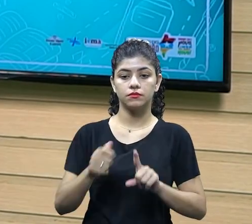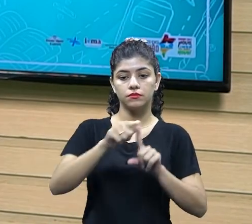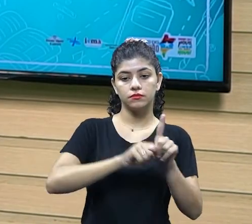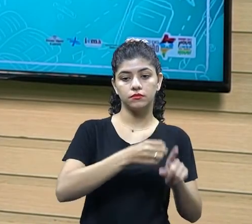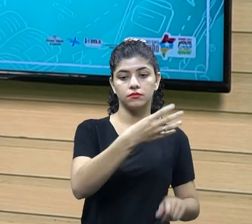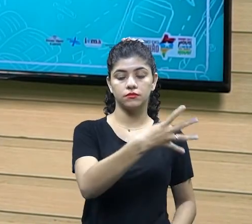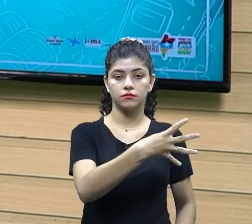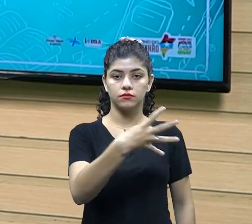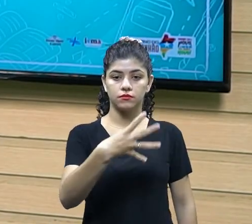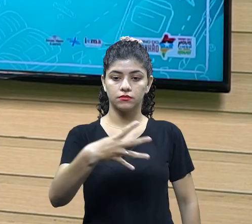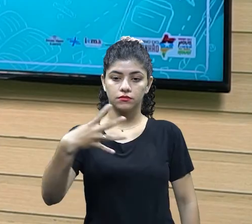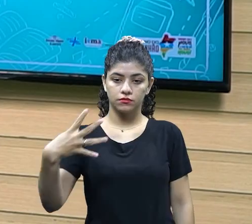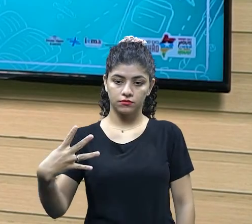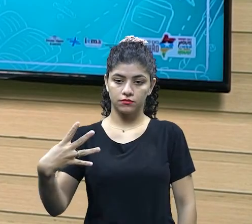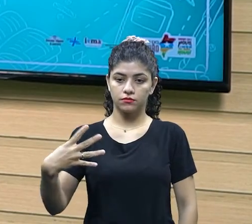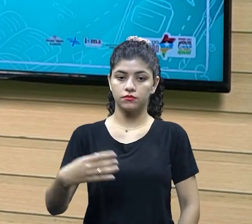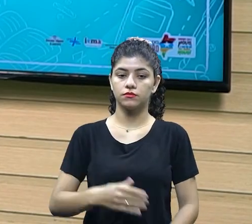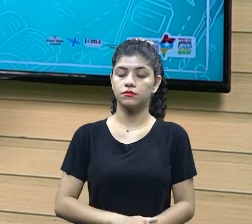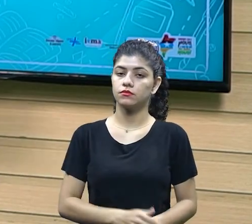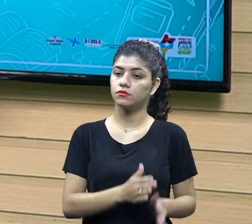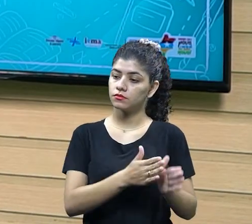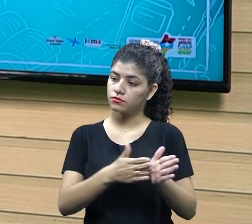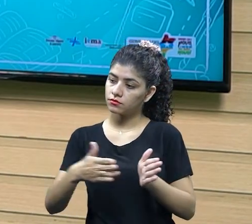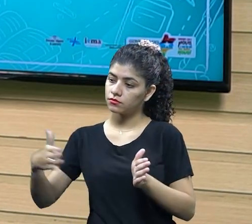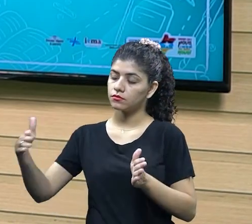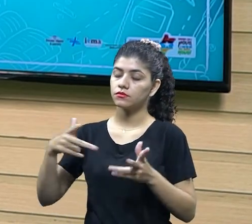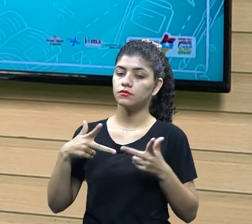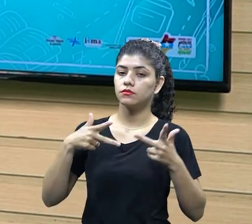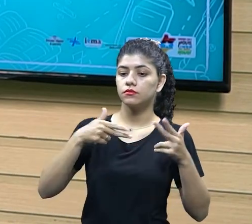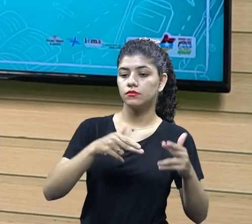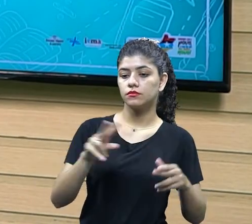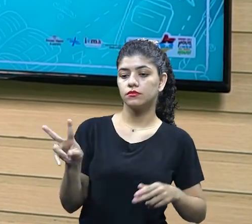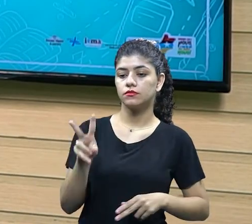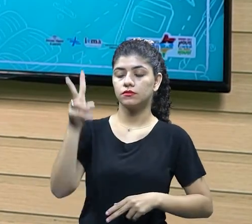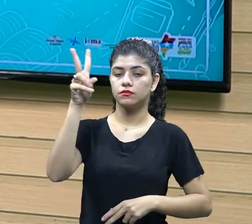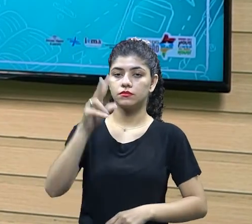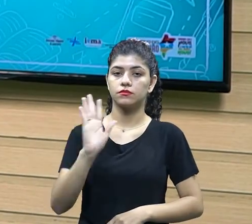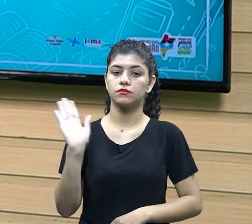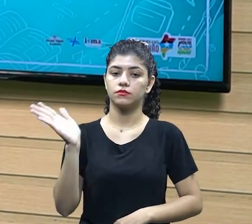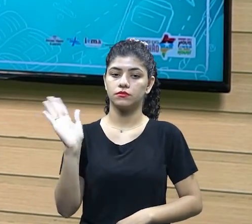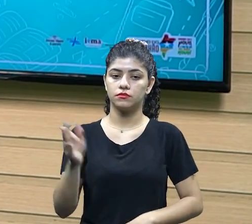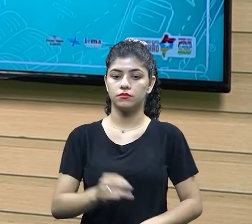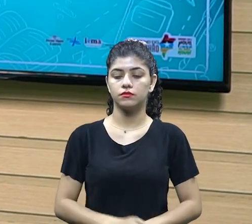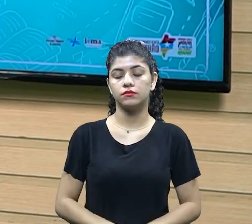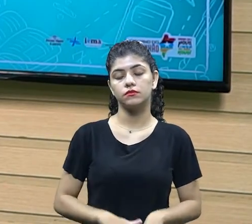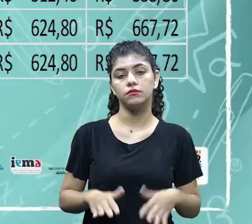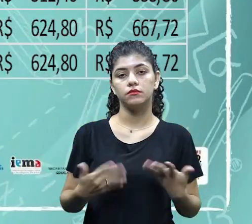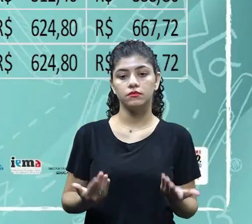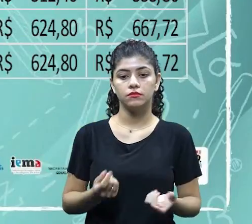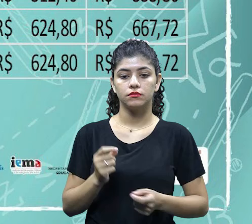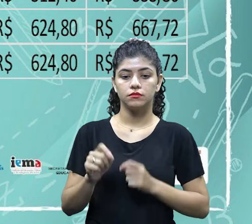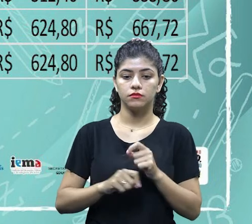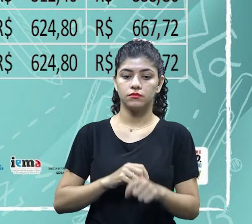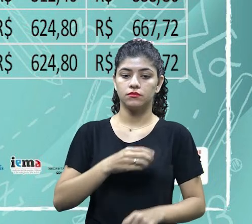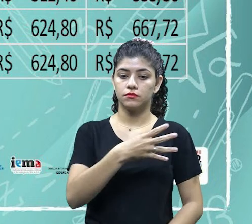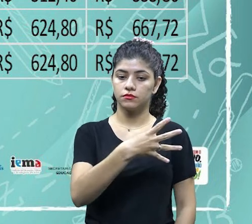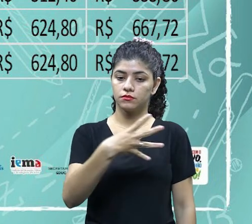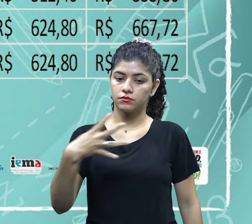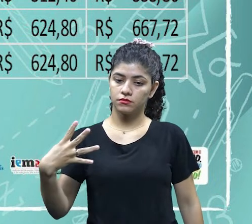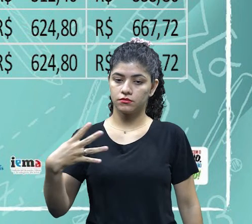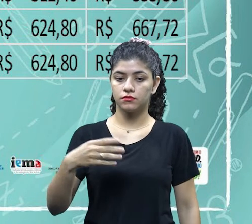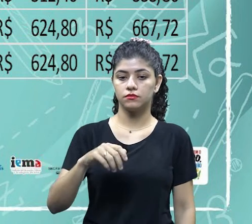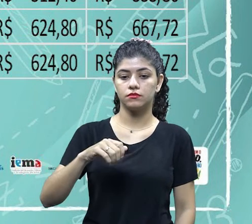colocou 20% também. Então, só se repetem os valores da linha de cima, né? Então, em janeiro,